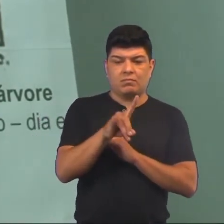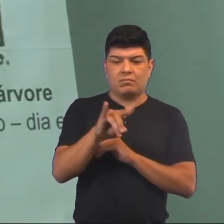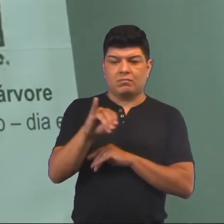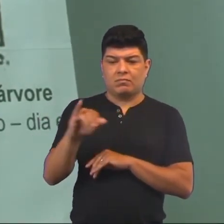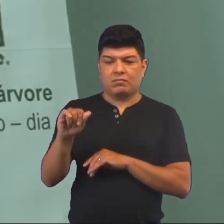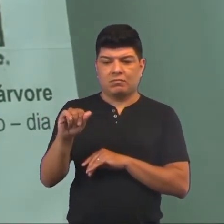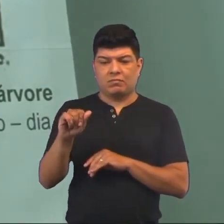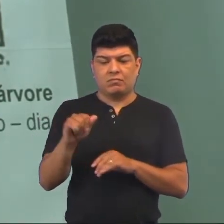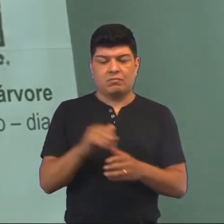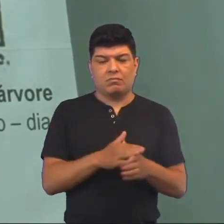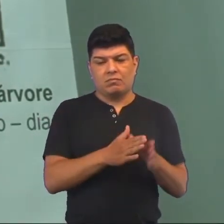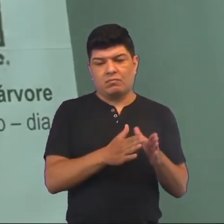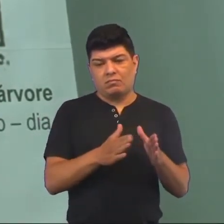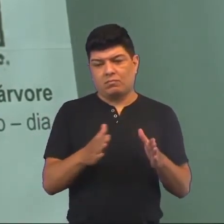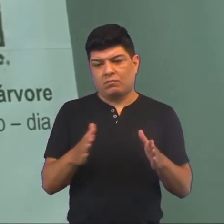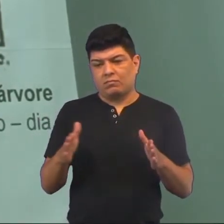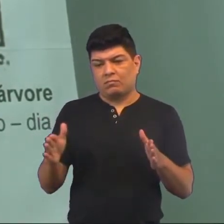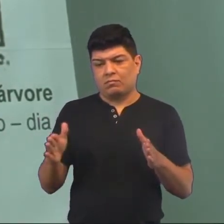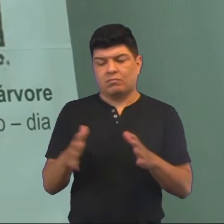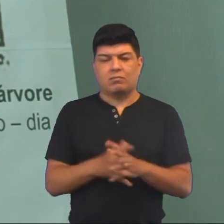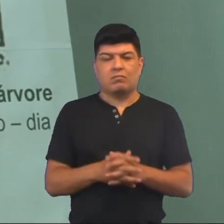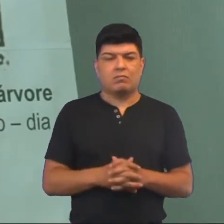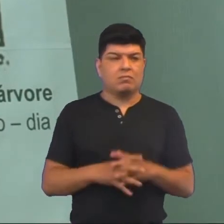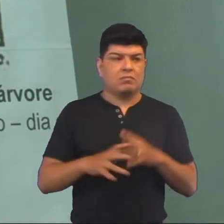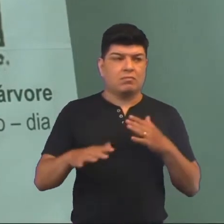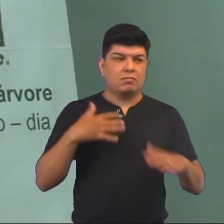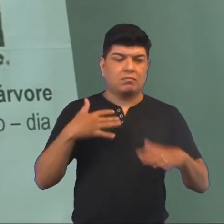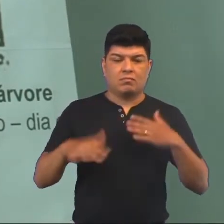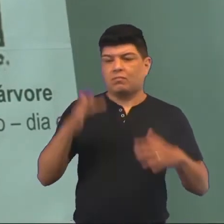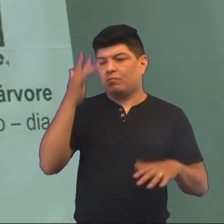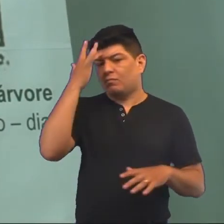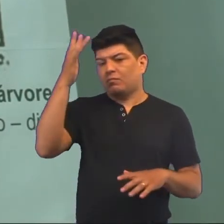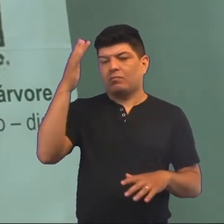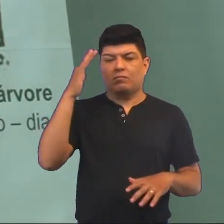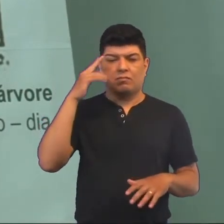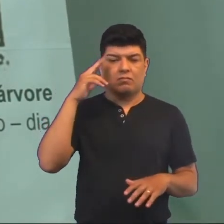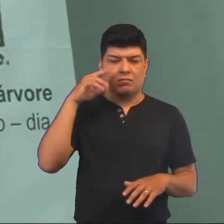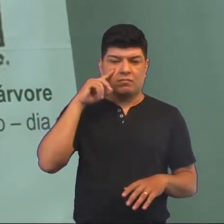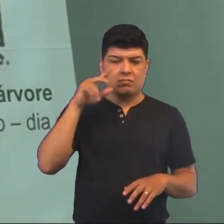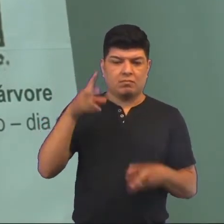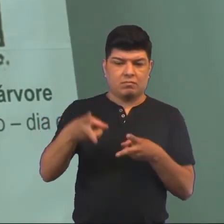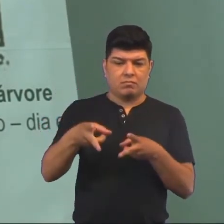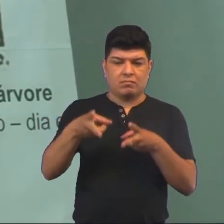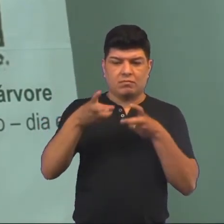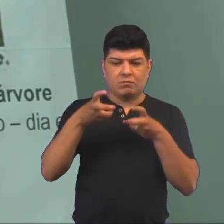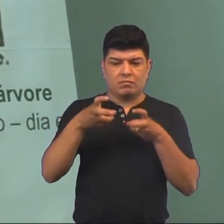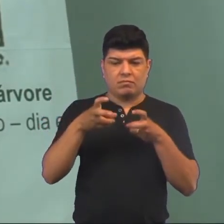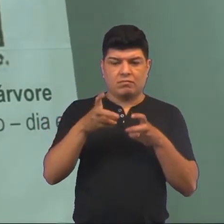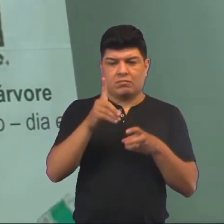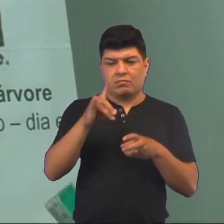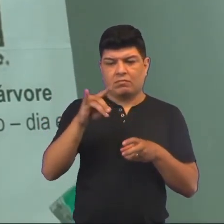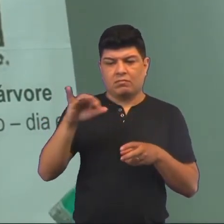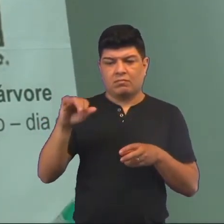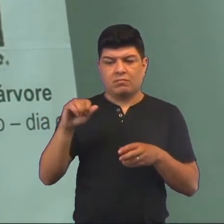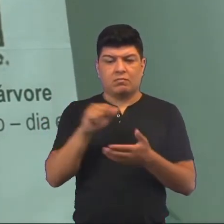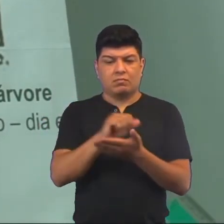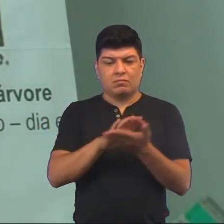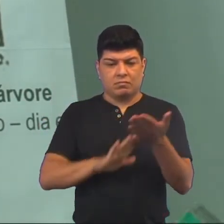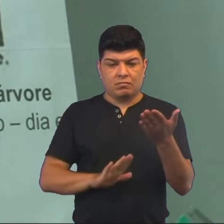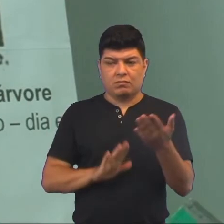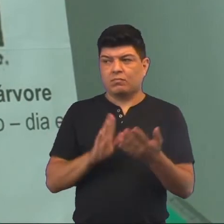dia, né? Como ela faz esse movimento e é fácil da gente poder identificar no decorrer do nosso dia. E olha só a